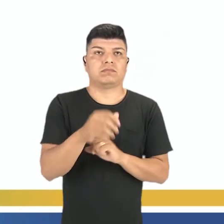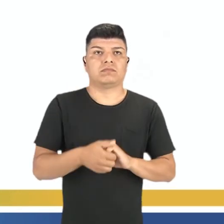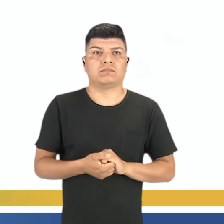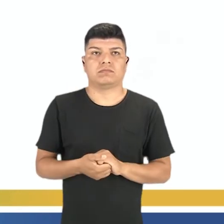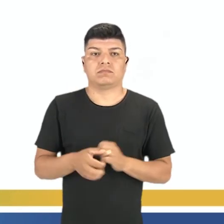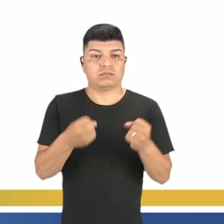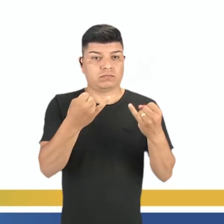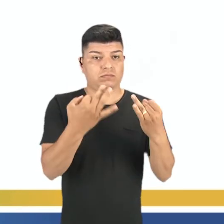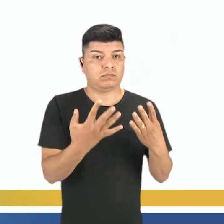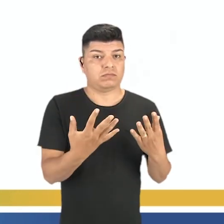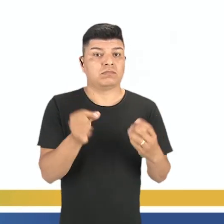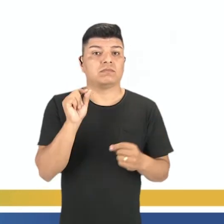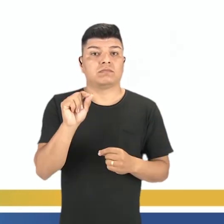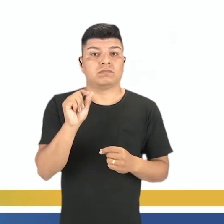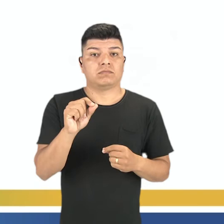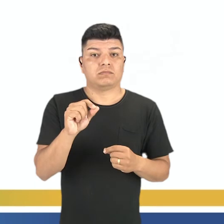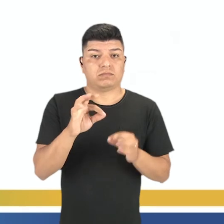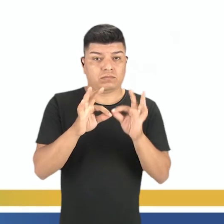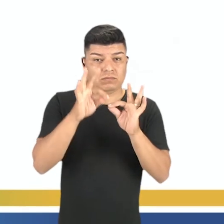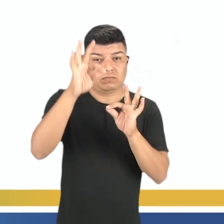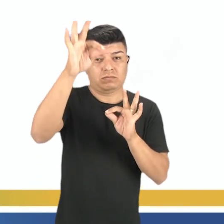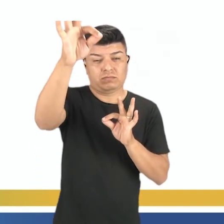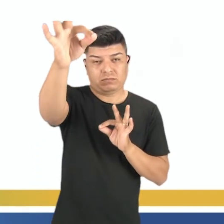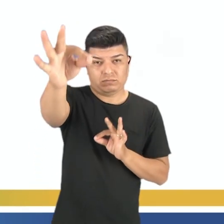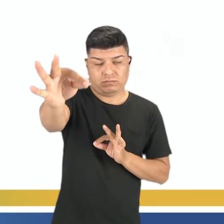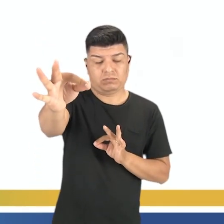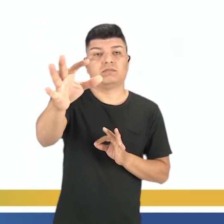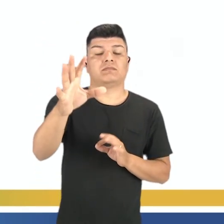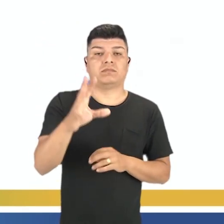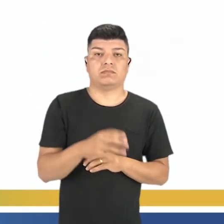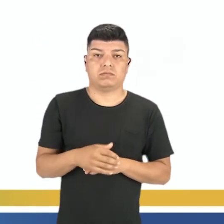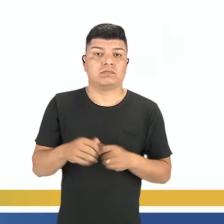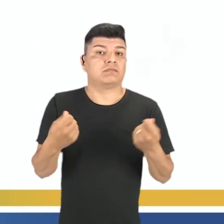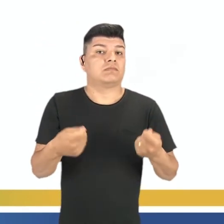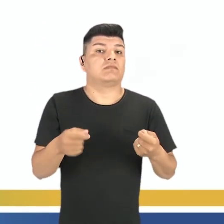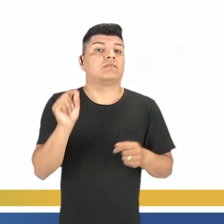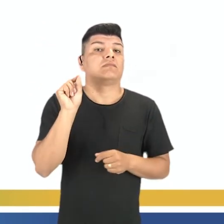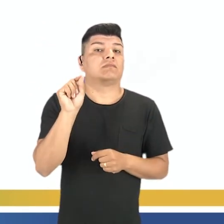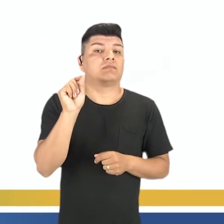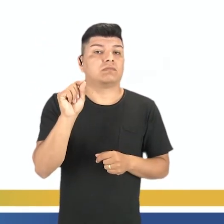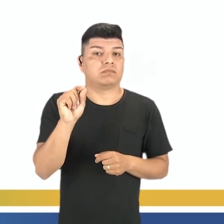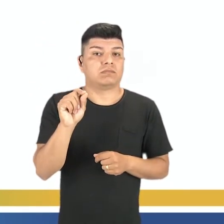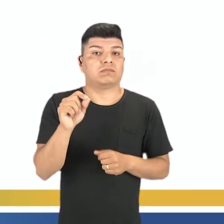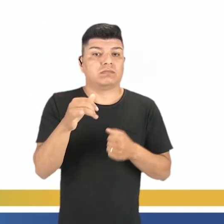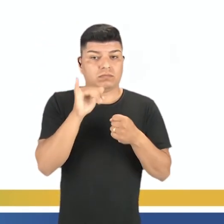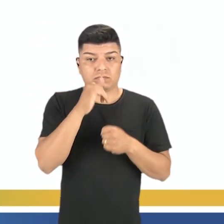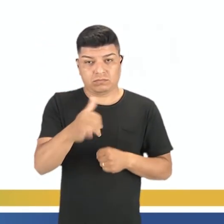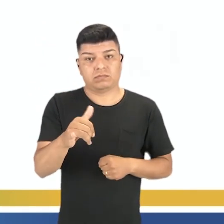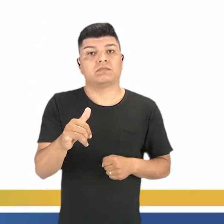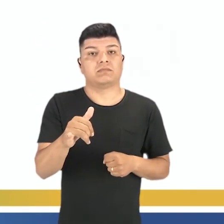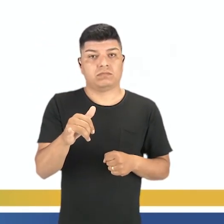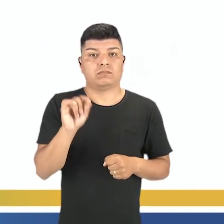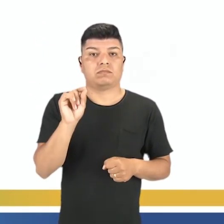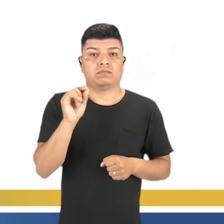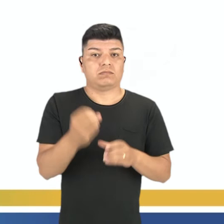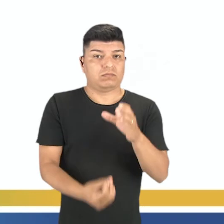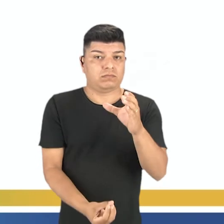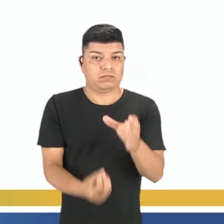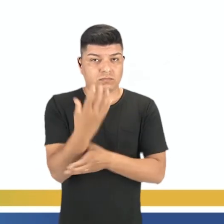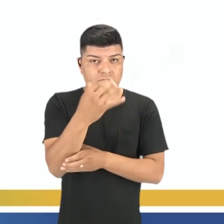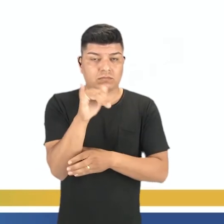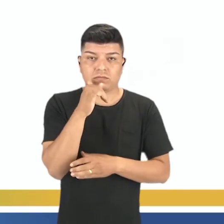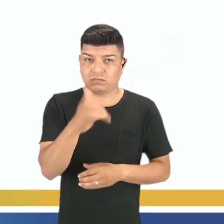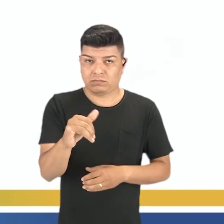A gente percebe que nós estamos falando de provas de longa duração, lembra? Longo período, precisa de quê? Consumo de